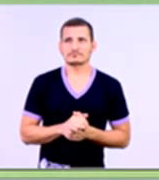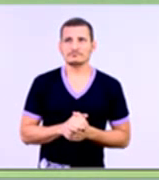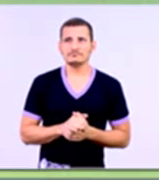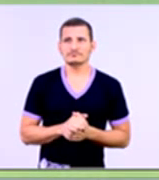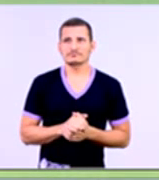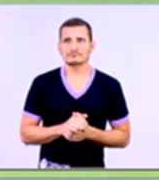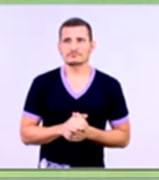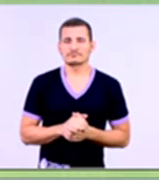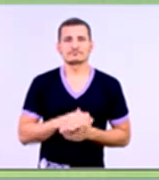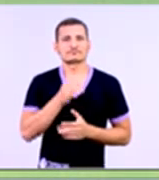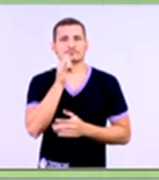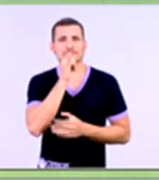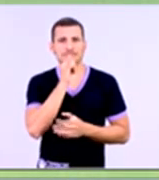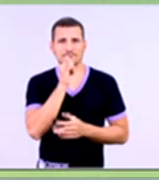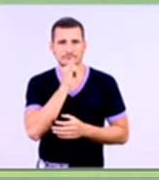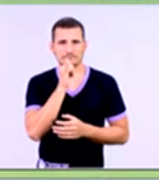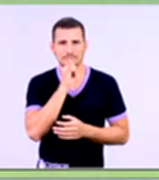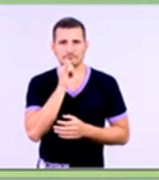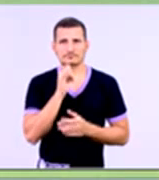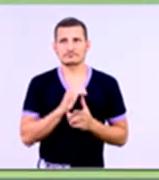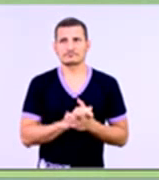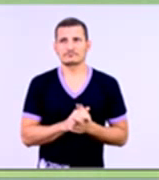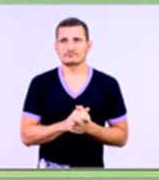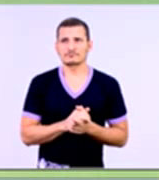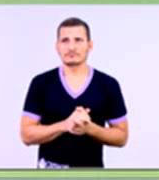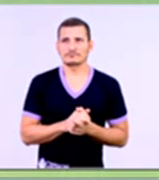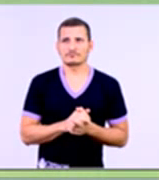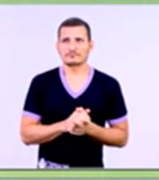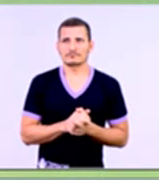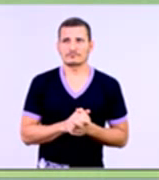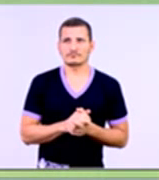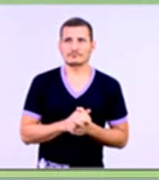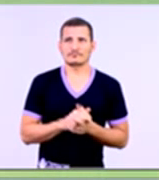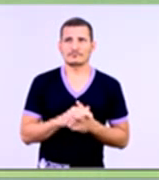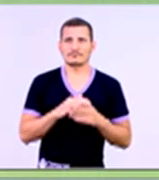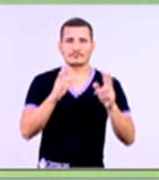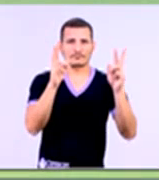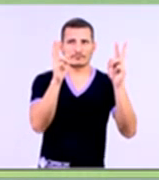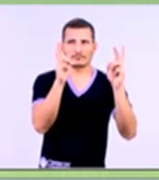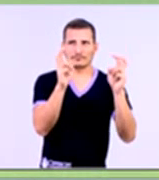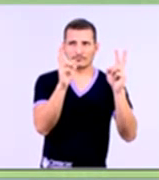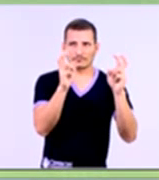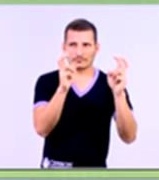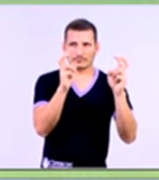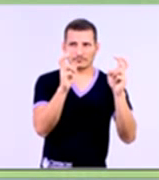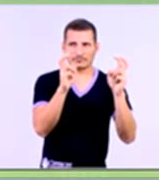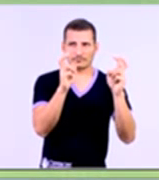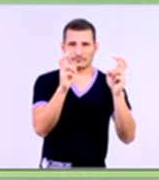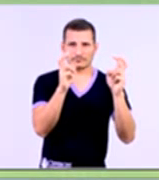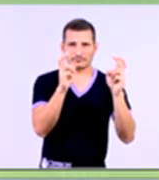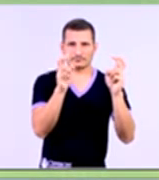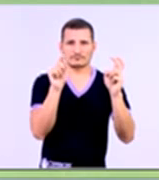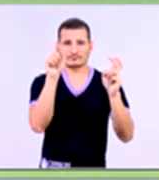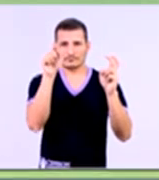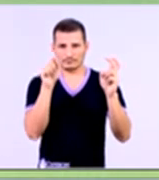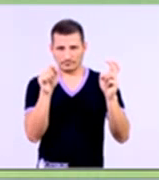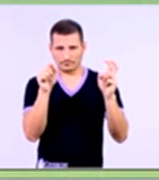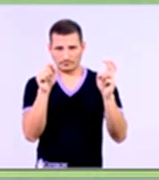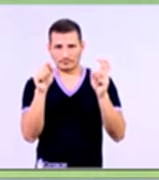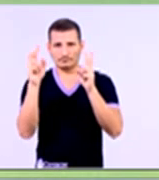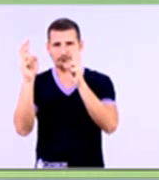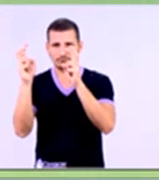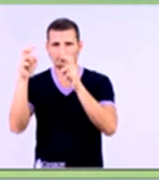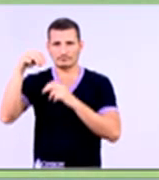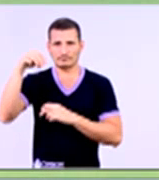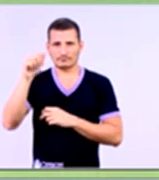Aqui nós temos um exemplo. Uma chave, que se chama nome, e o valor dessa chave, Maria.